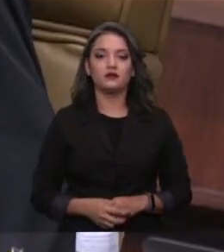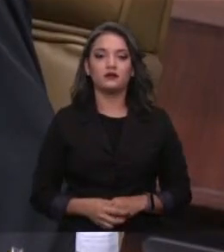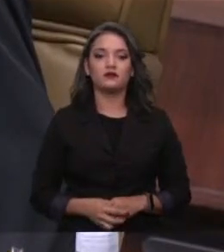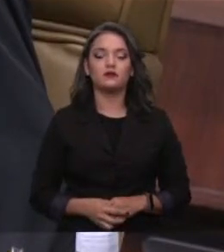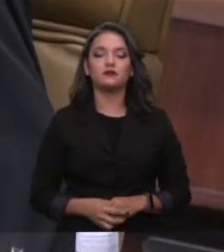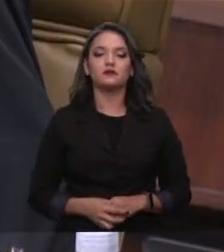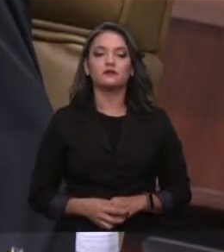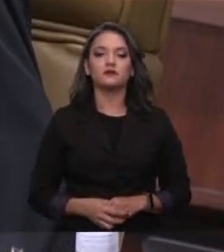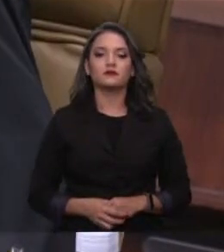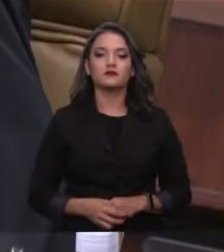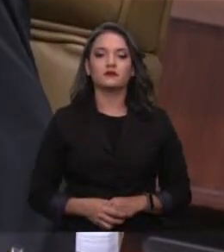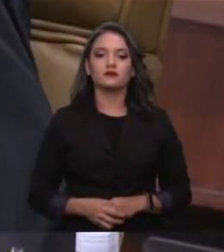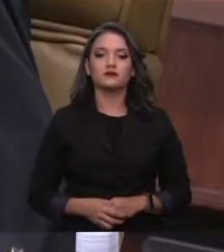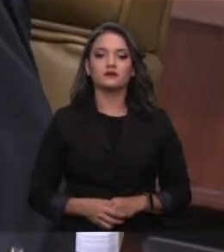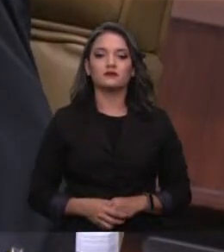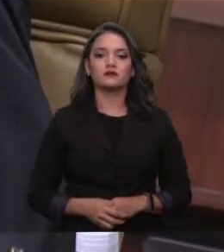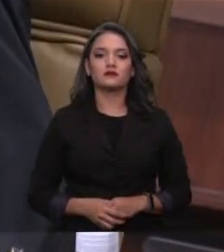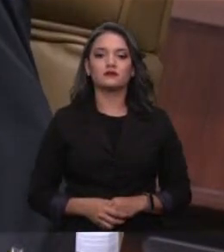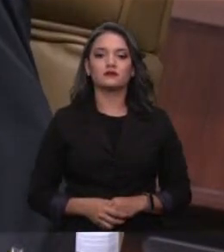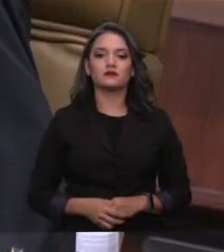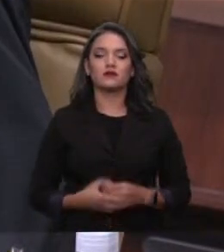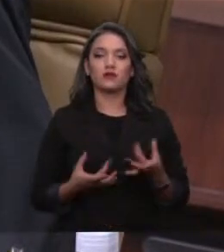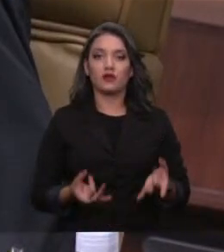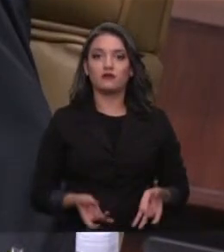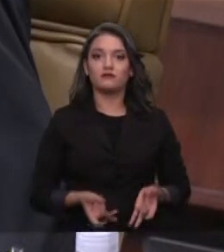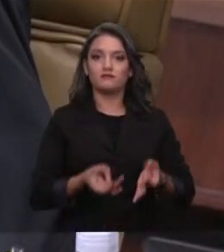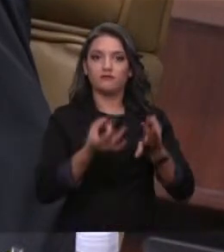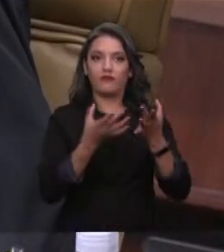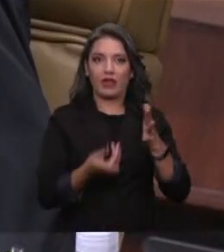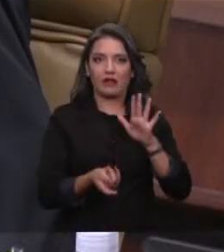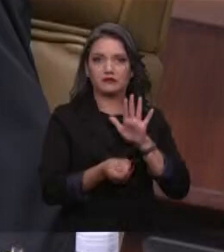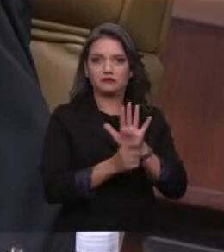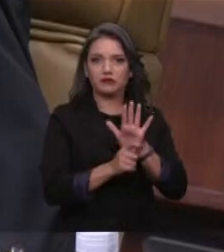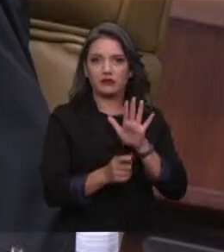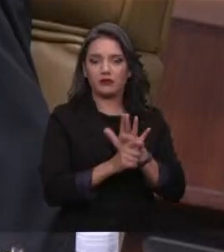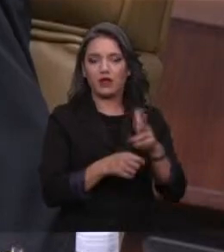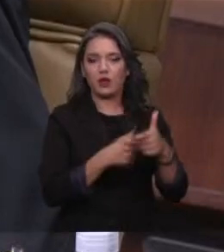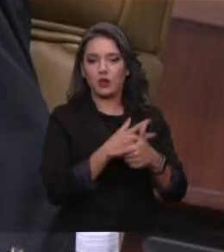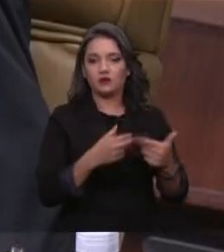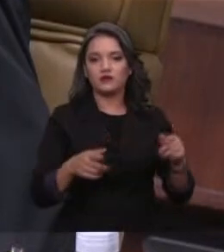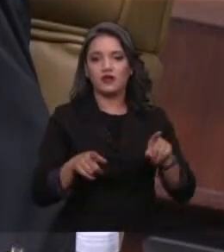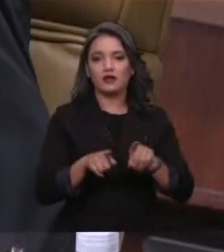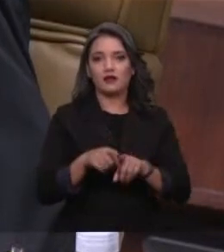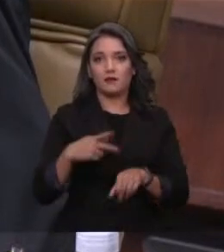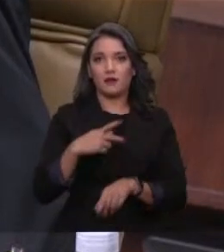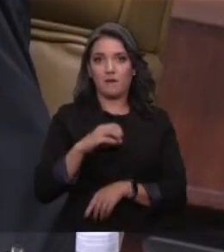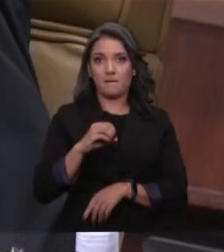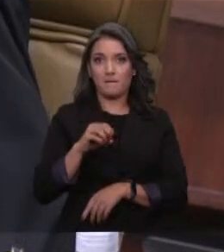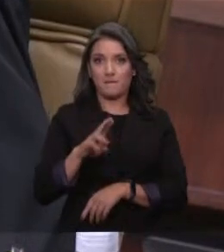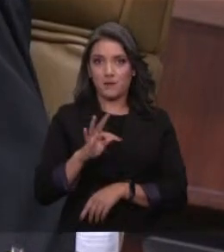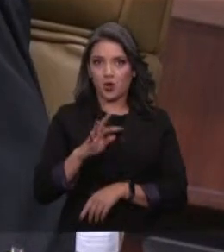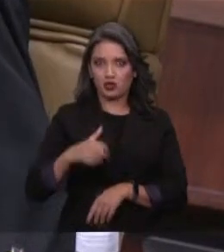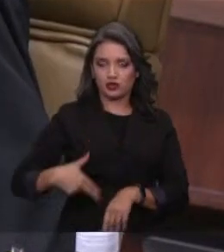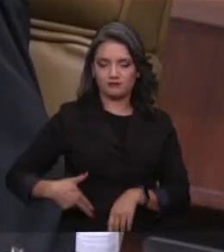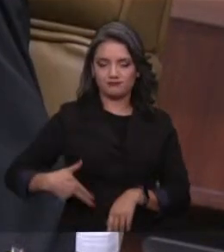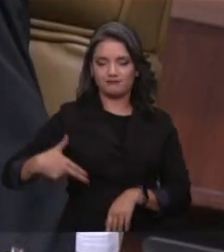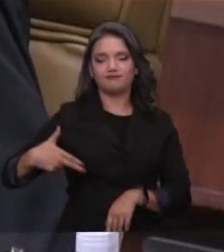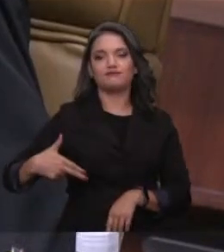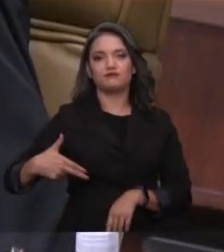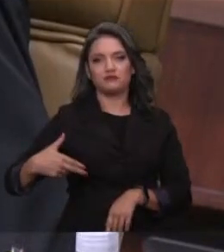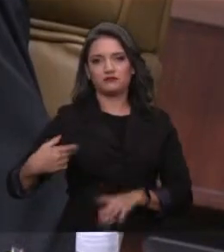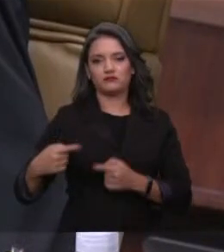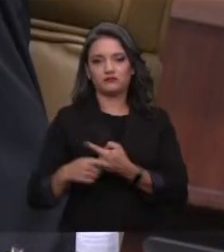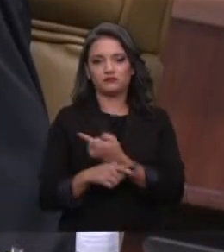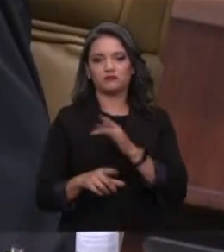Diz a ementa, tráfico ilícito de entorpecentes e porte ilegal de arma de fogo, artigo